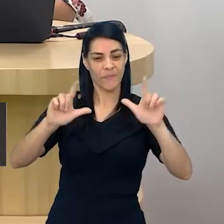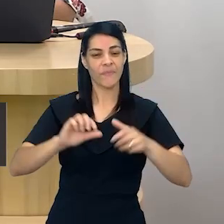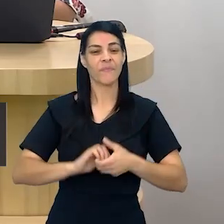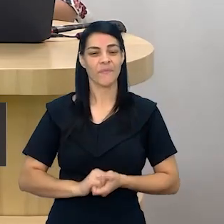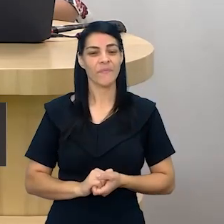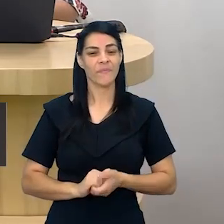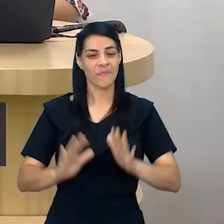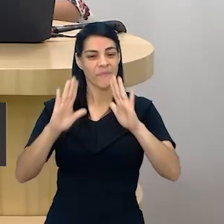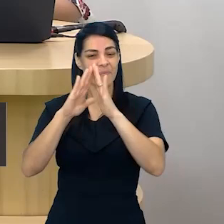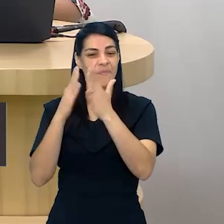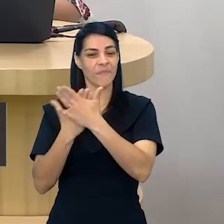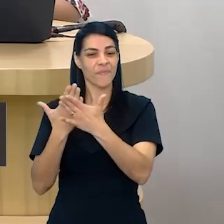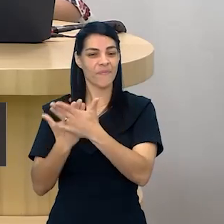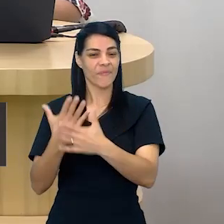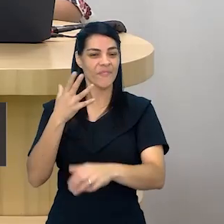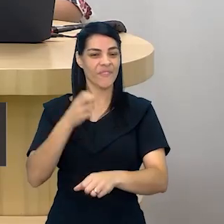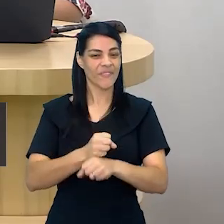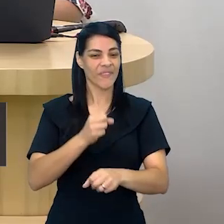escola